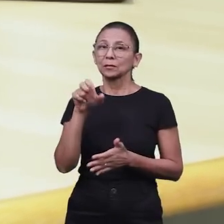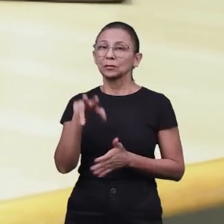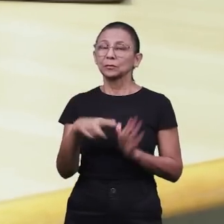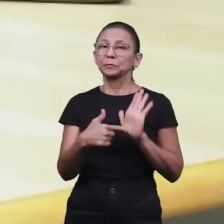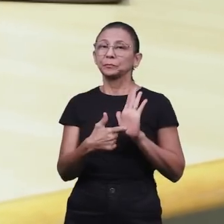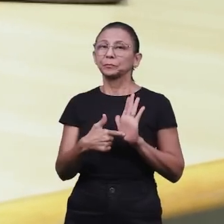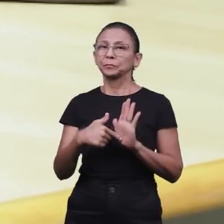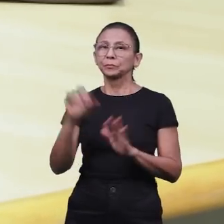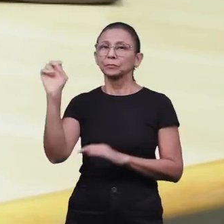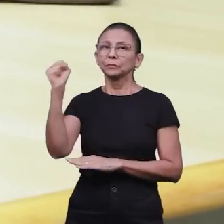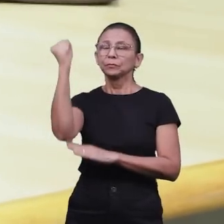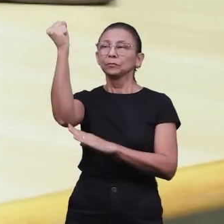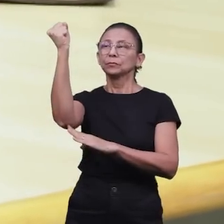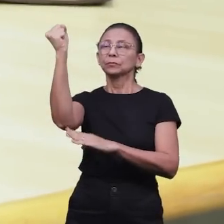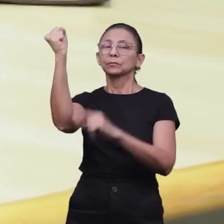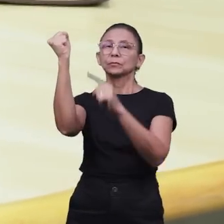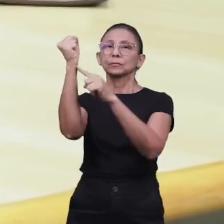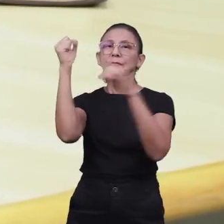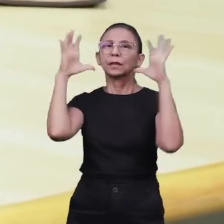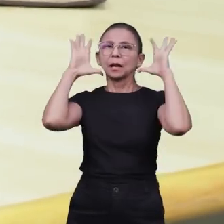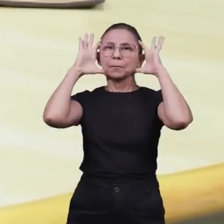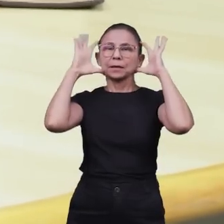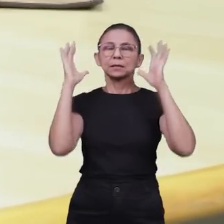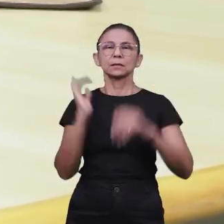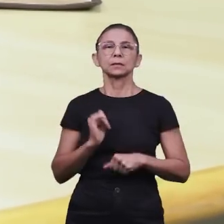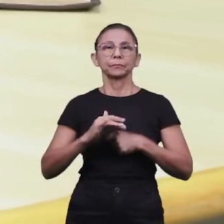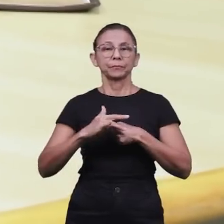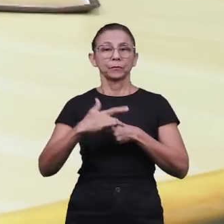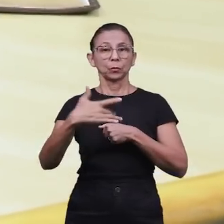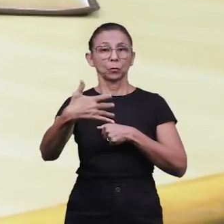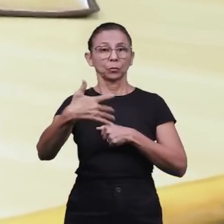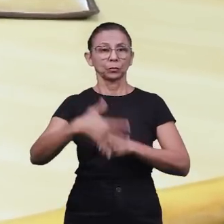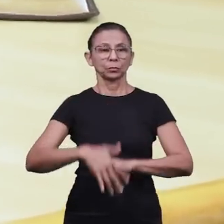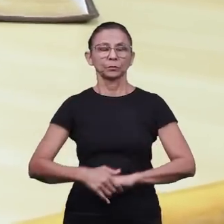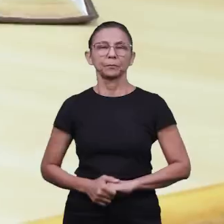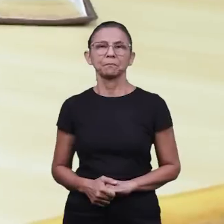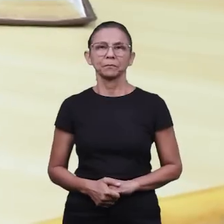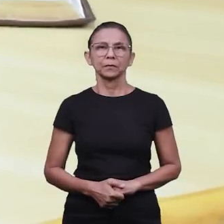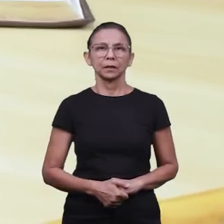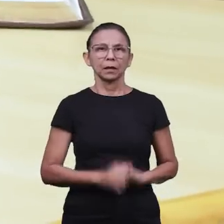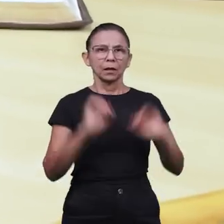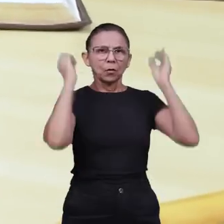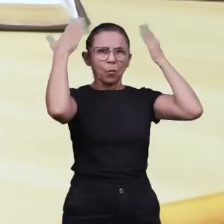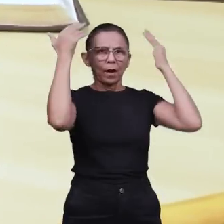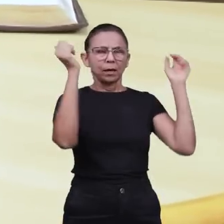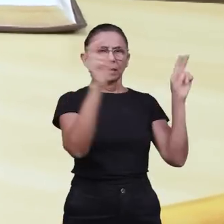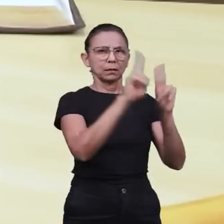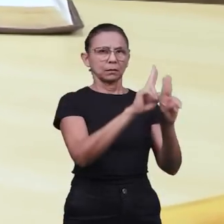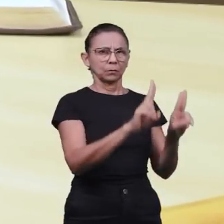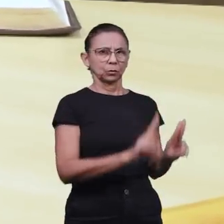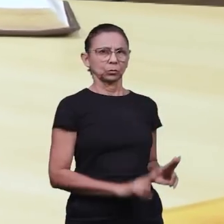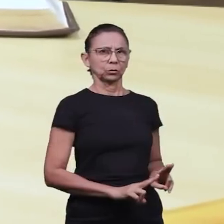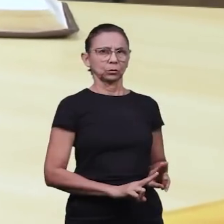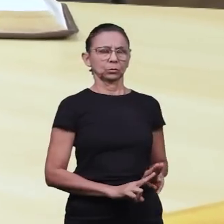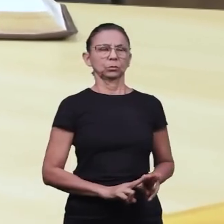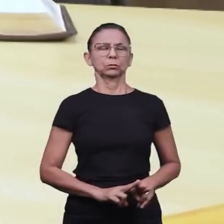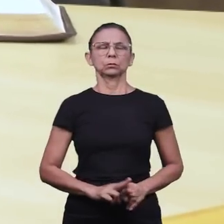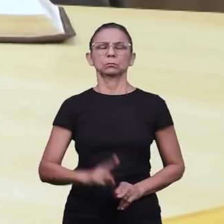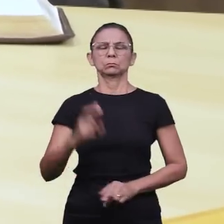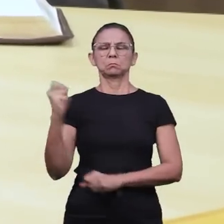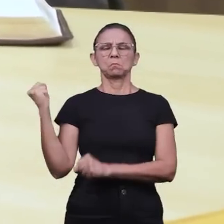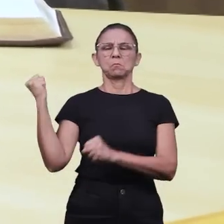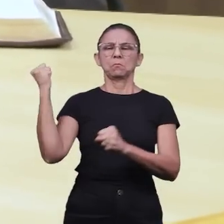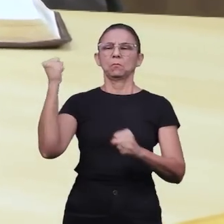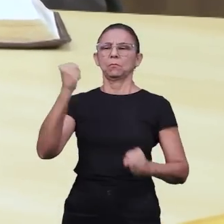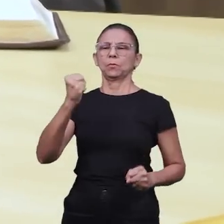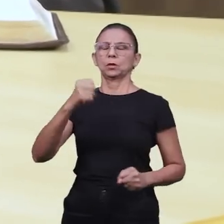Então Nabucodonosor, sabendo o poder que ele tinha e também conferido pela revelação de